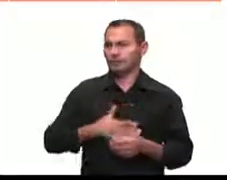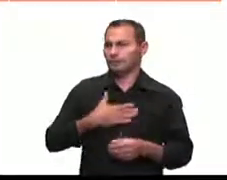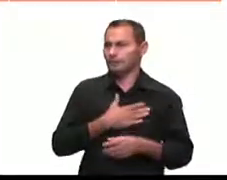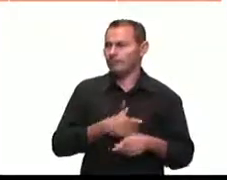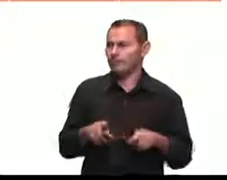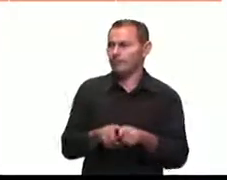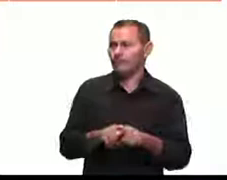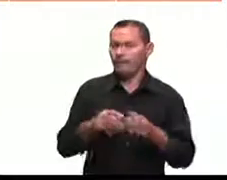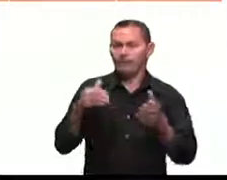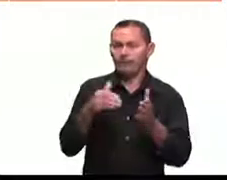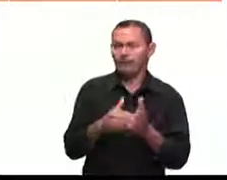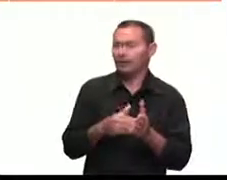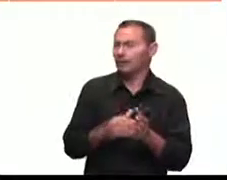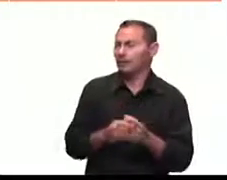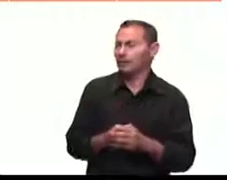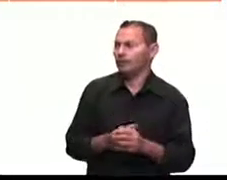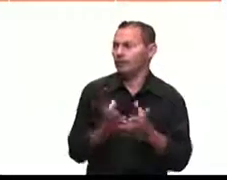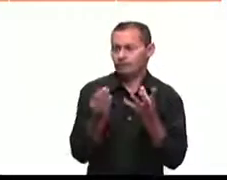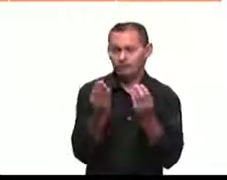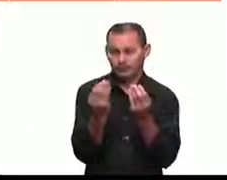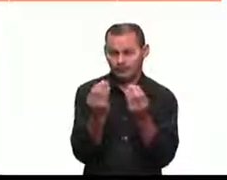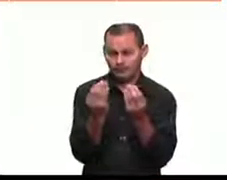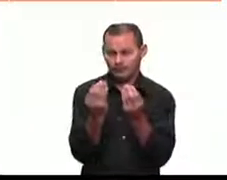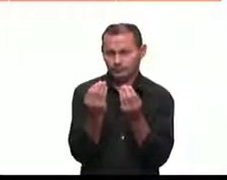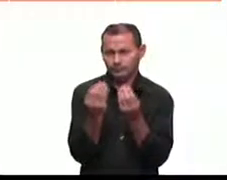satisfeito a muito